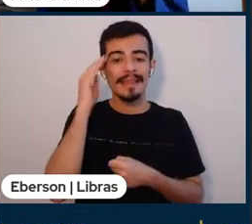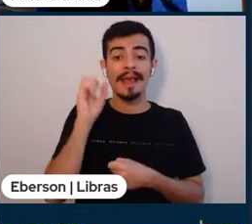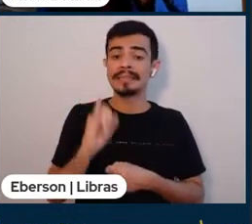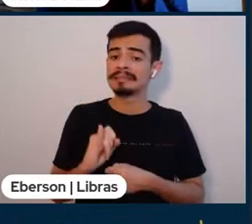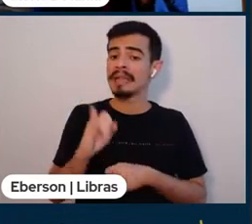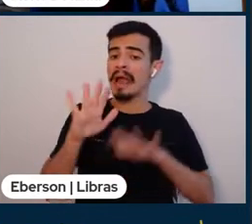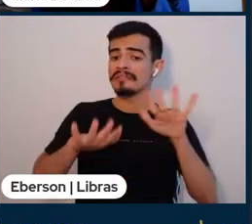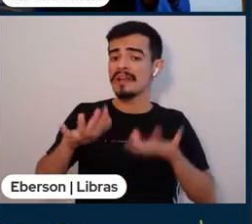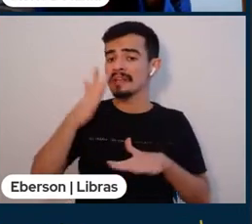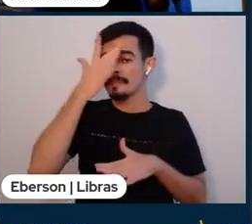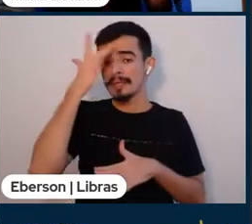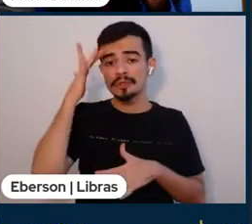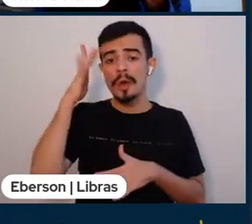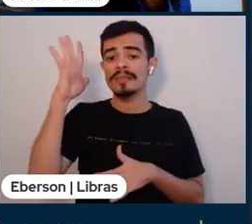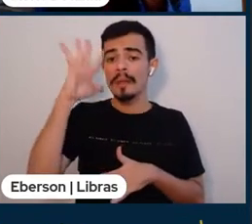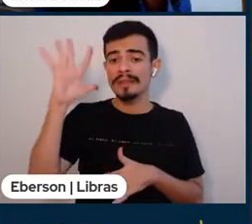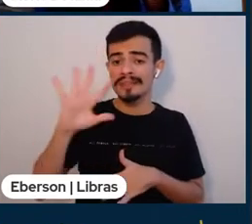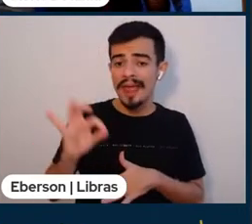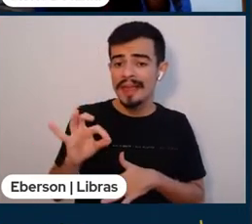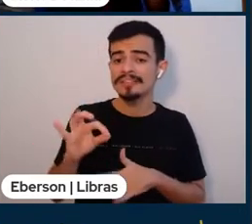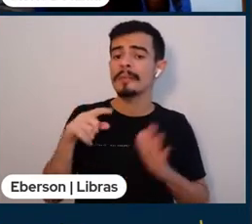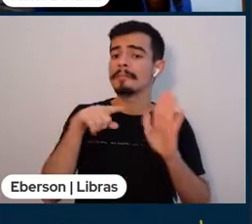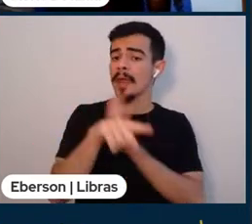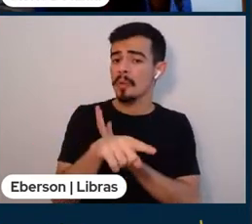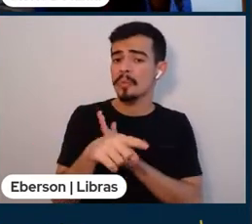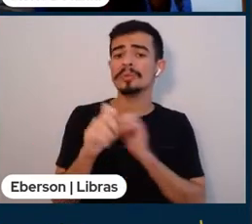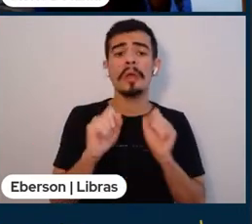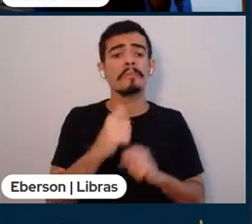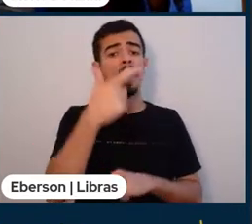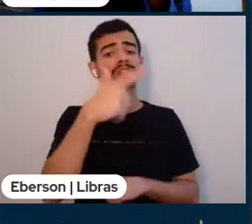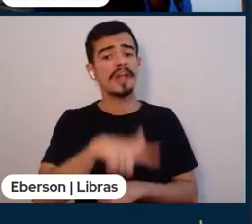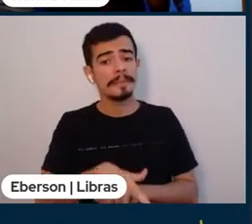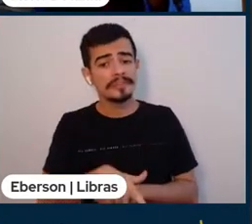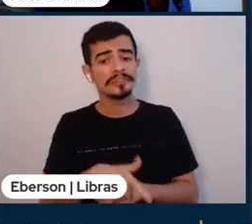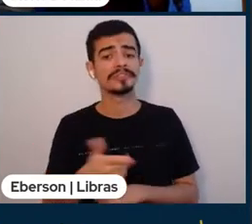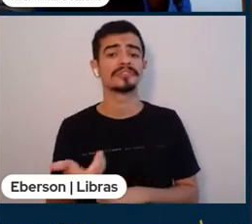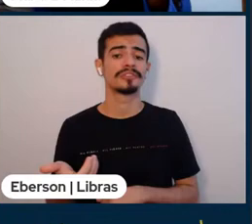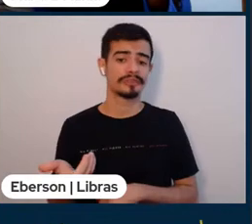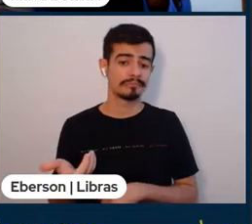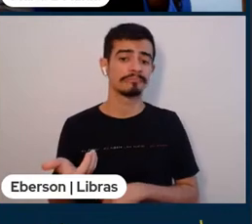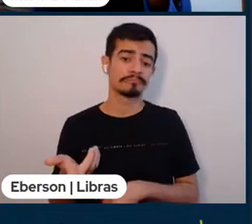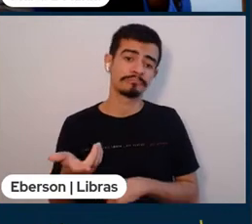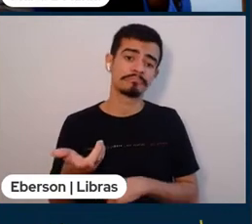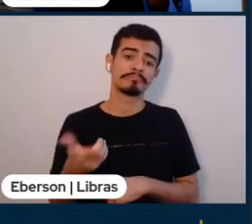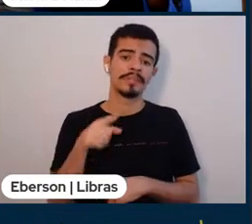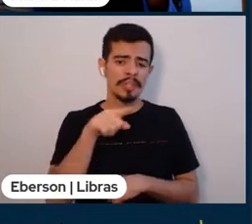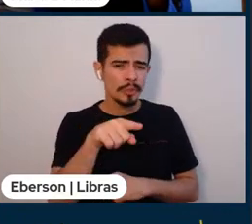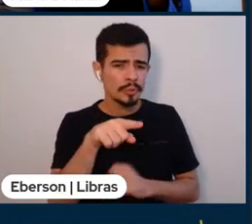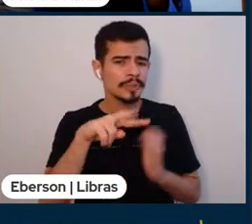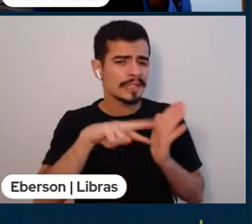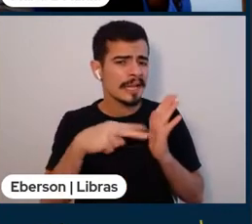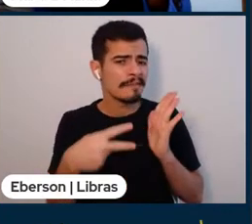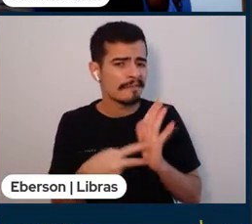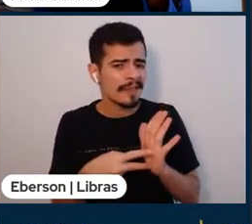vezes ela pergunta, sabe? Pô, você pode repetir? Significa isso? Sabe aquelas coisas de afirmação? Ah, então você